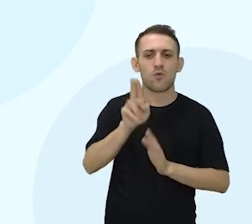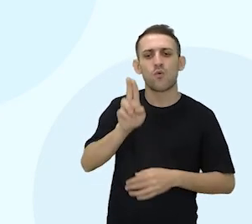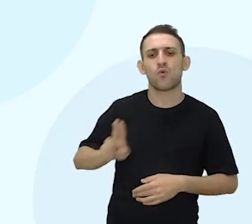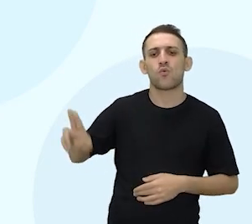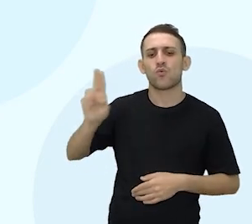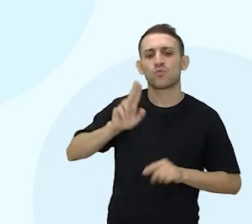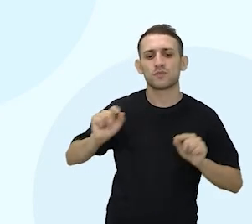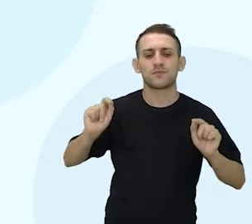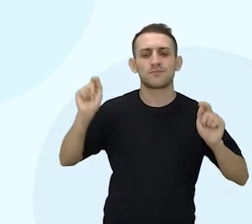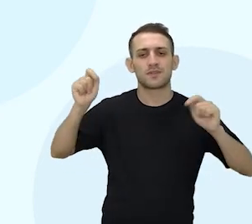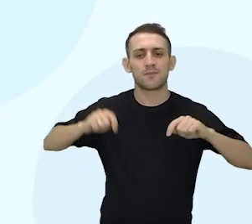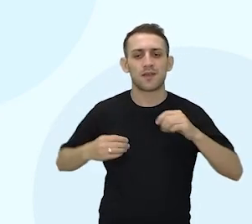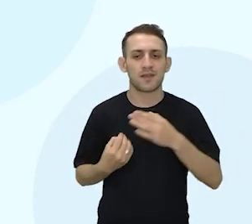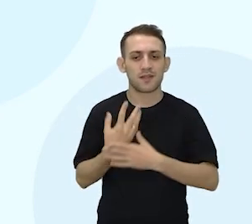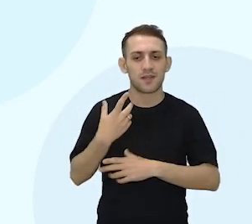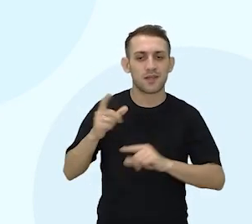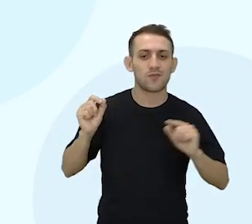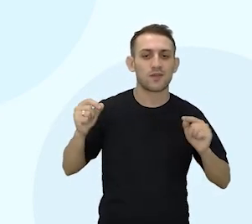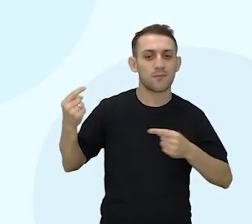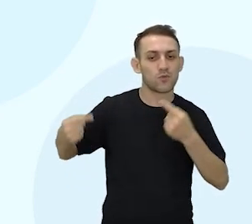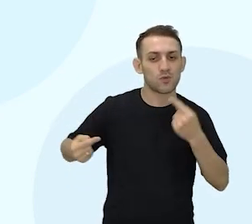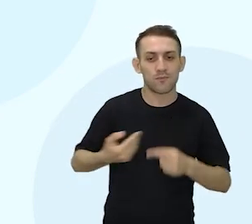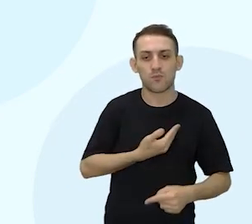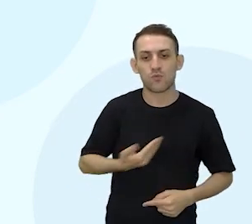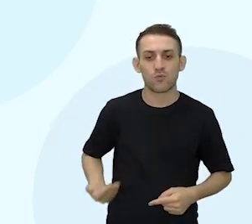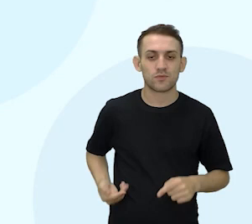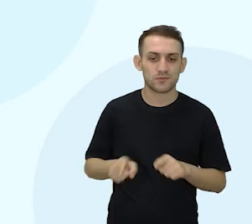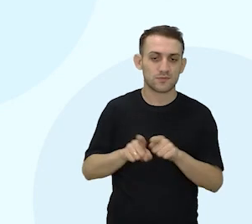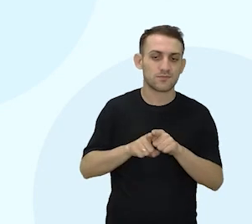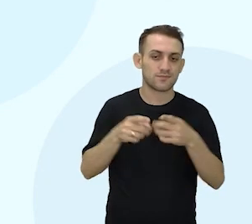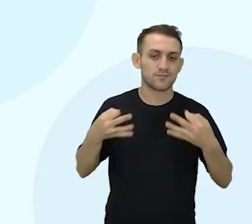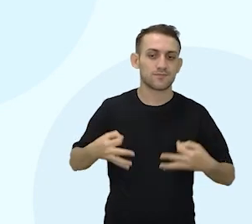muito para criar, inclusive, suas políticas públicas, né?